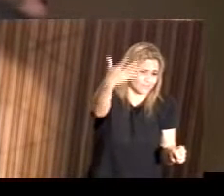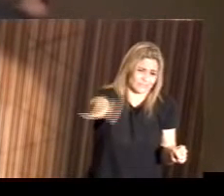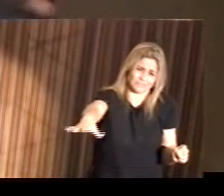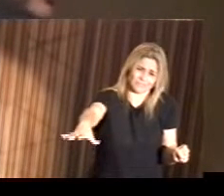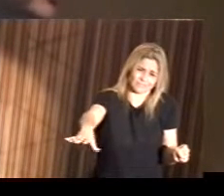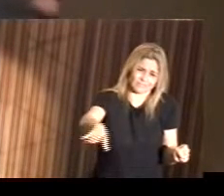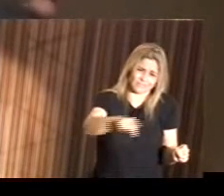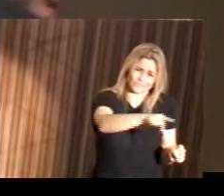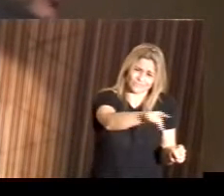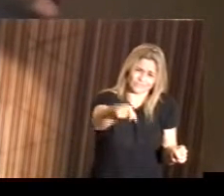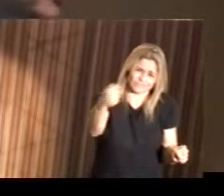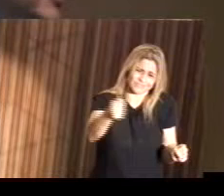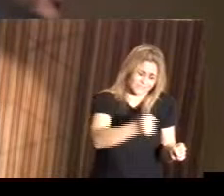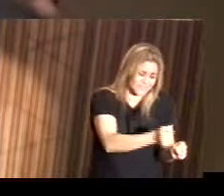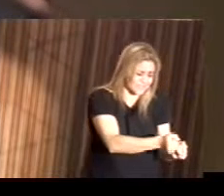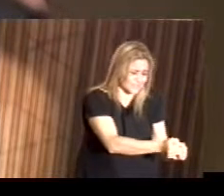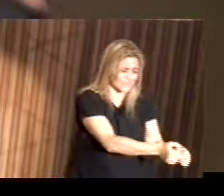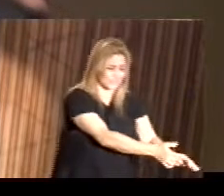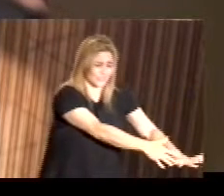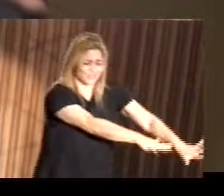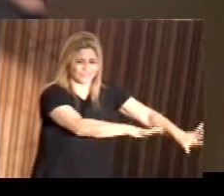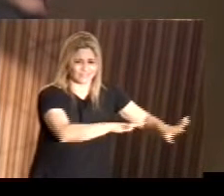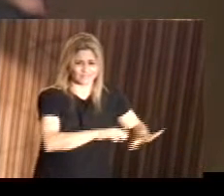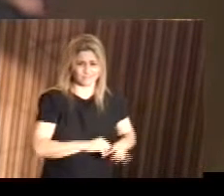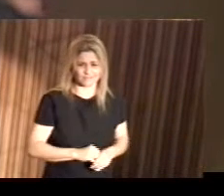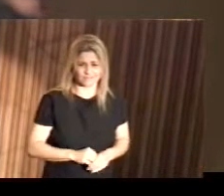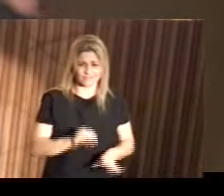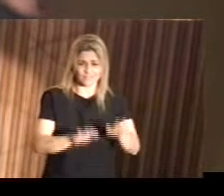Se você não entende a palavra de Deus,